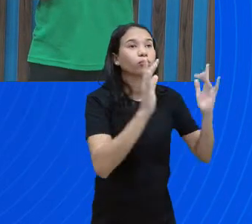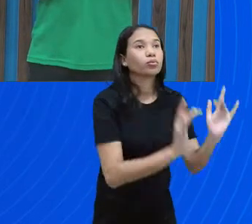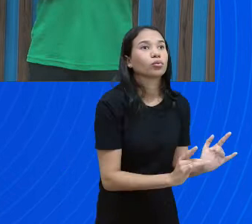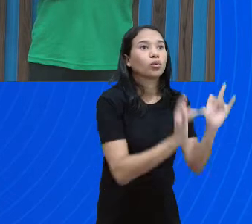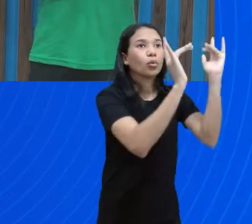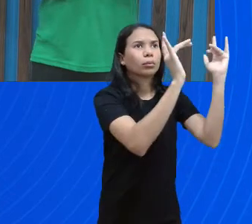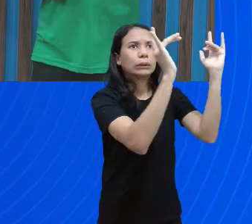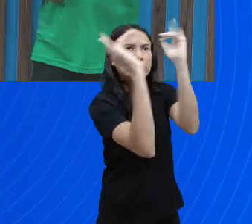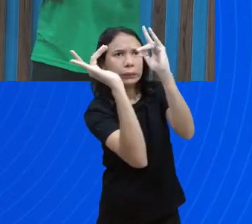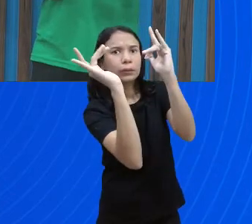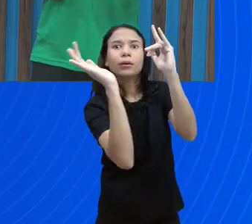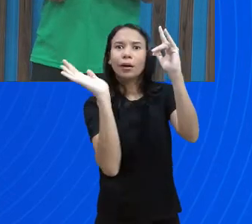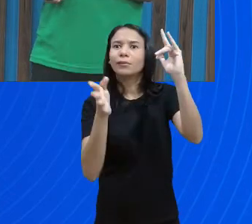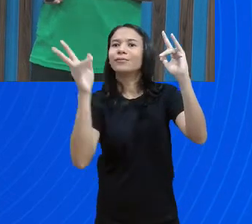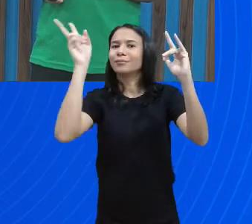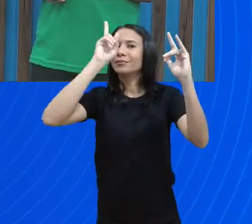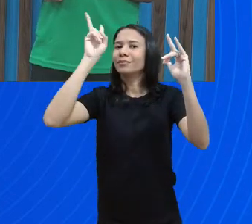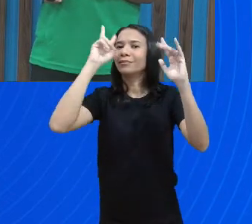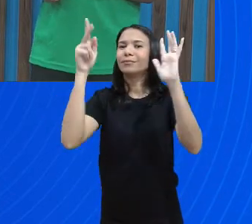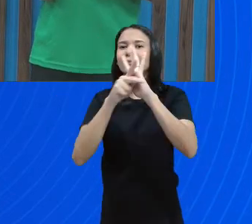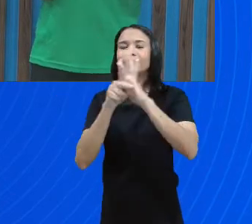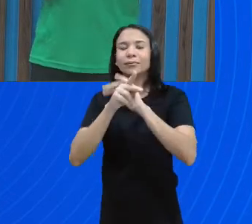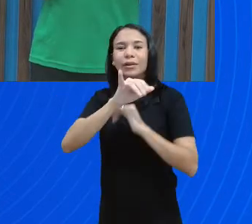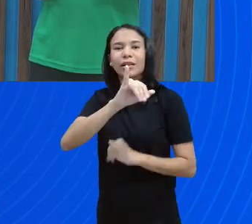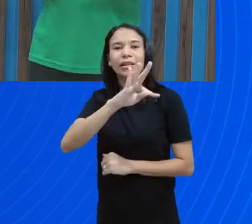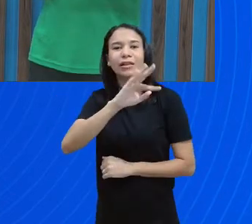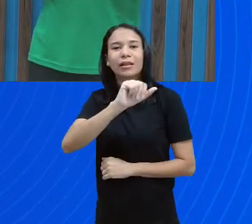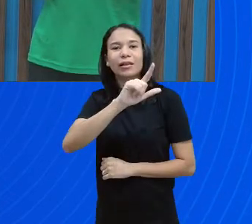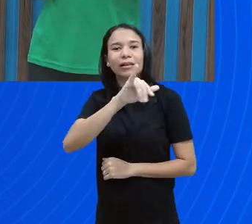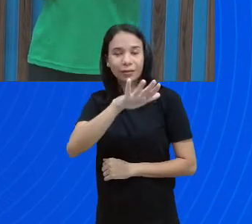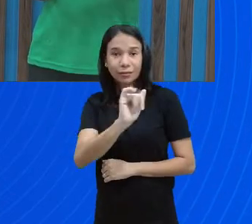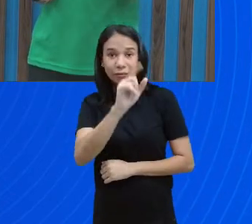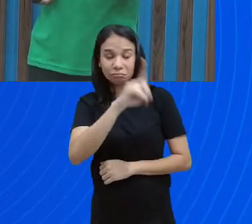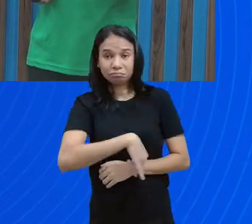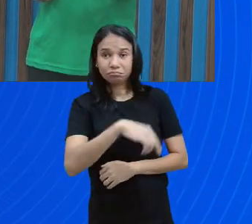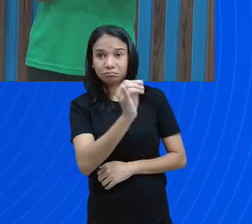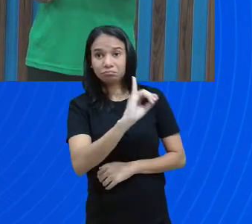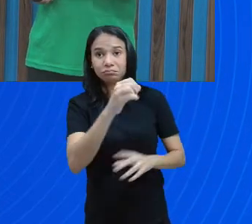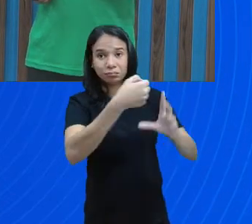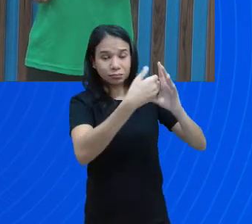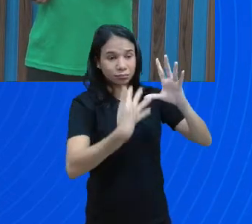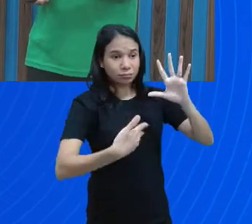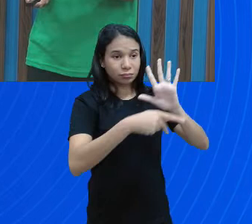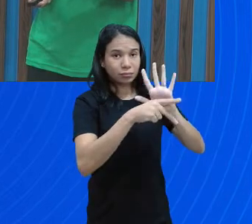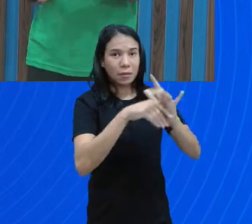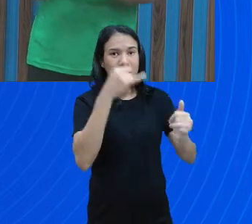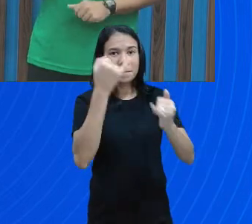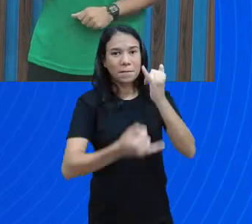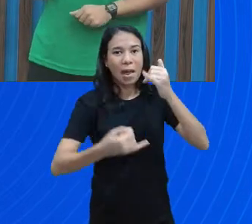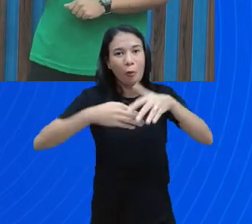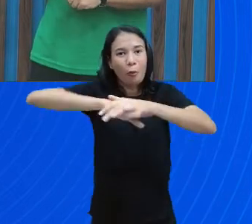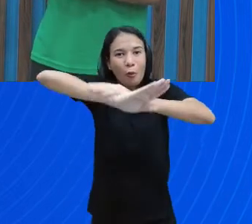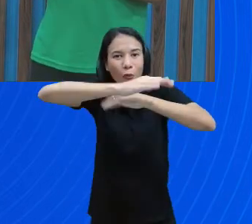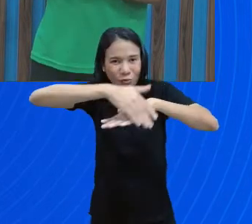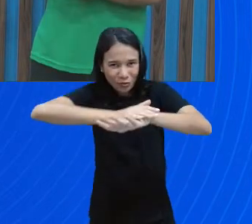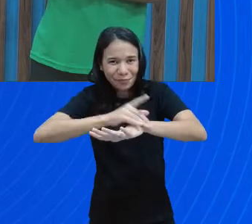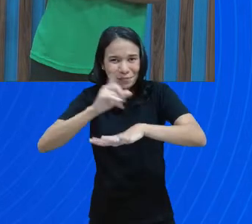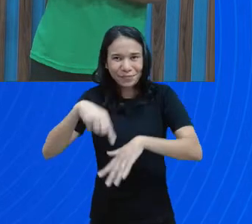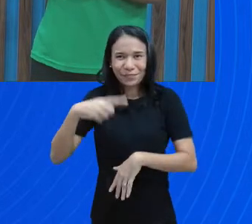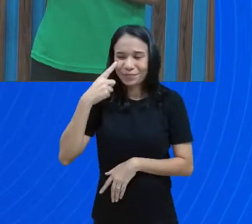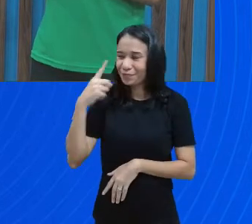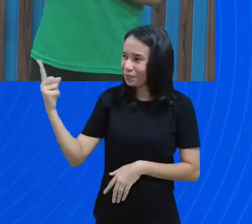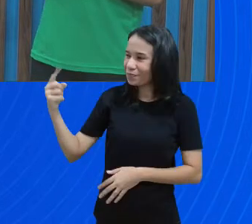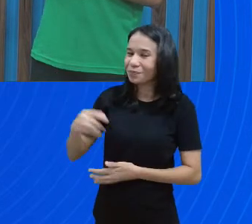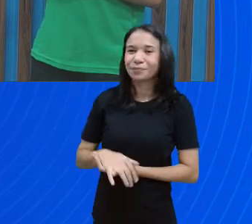Pisa, a gente já lembra da Itália, tá? O território italiano também que é bem característico, parece uma bota, ok? Vamos